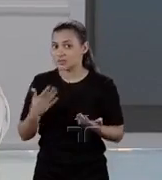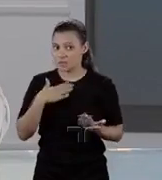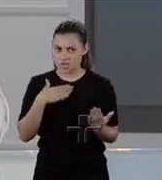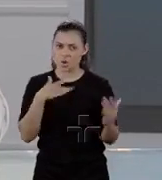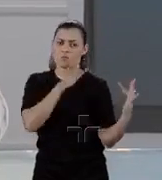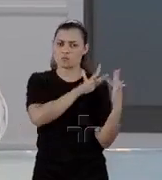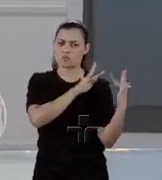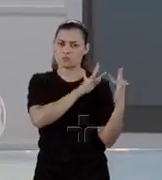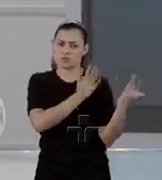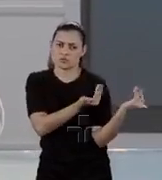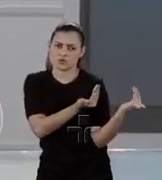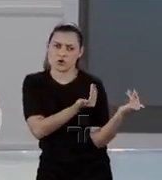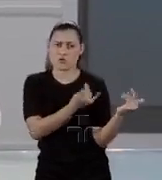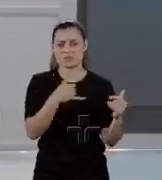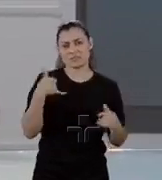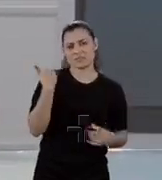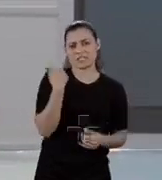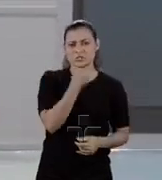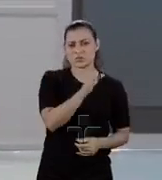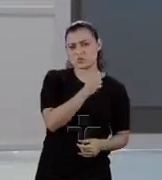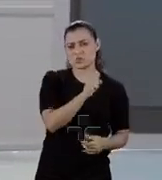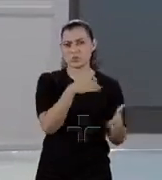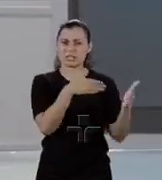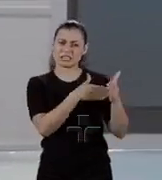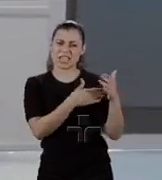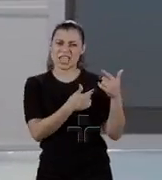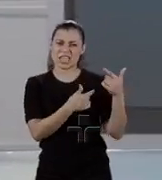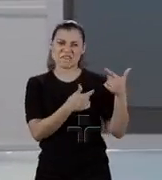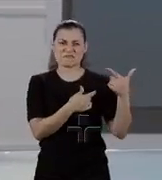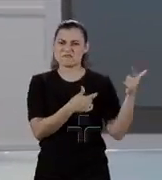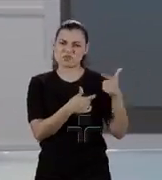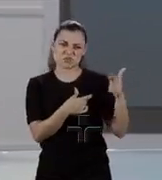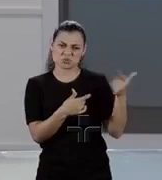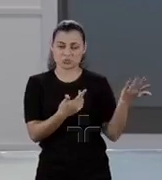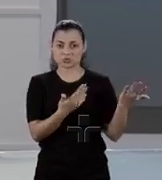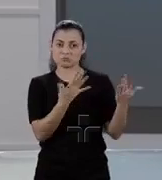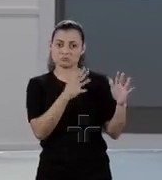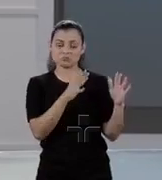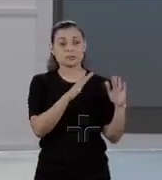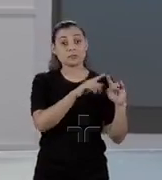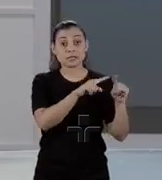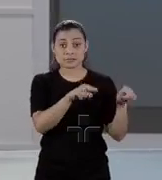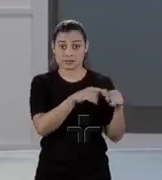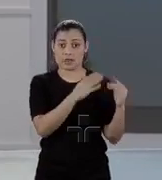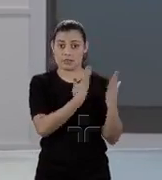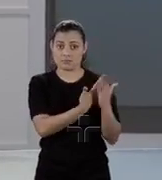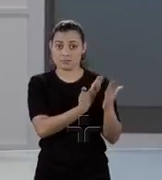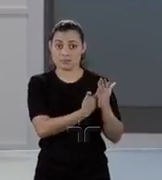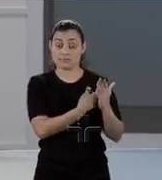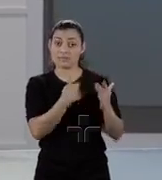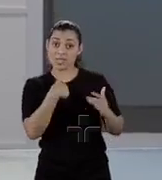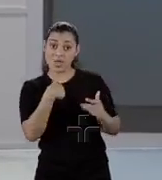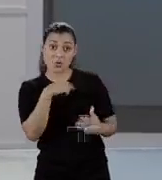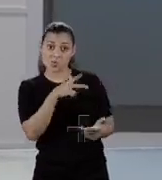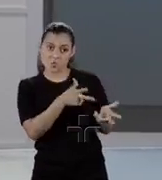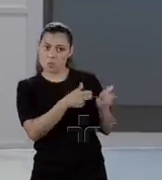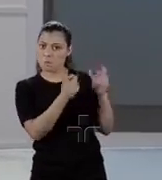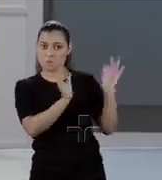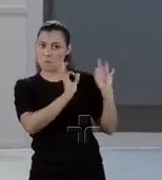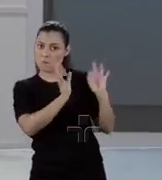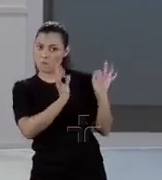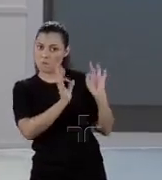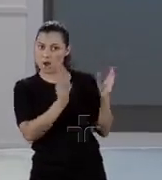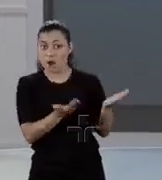jovens de 18, 19, 20 anos há 22 anos, no chão da sala de aula, né? E assim, eu ainda não percebo esse impacto